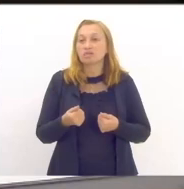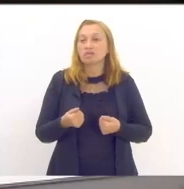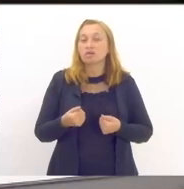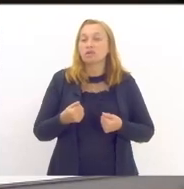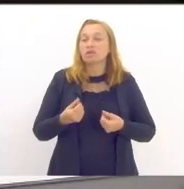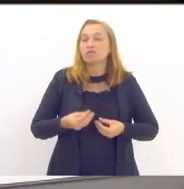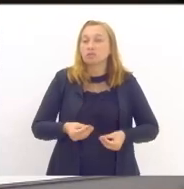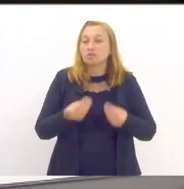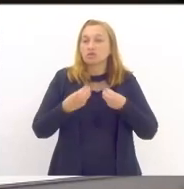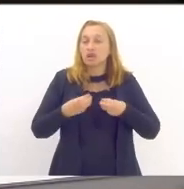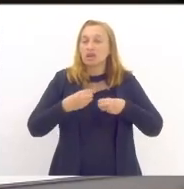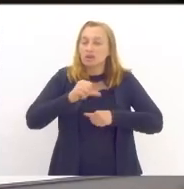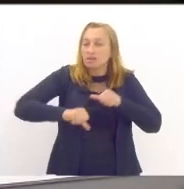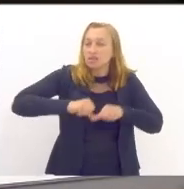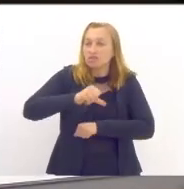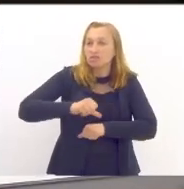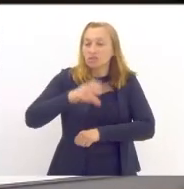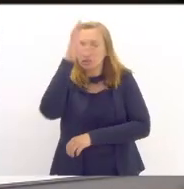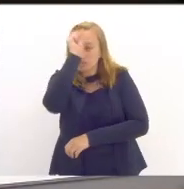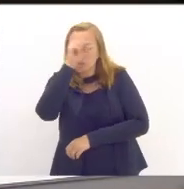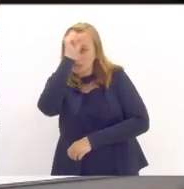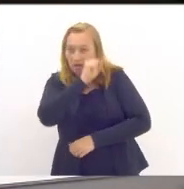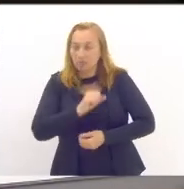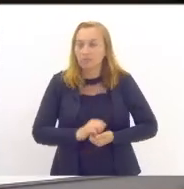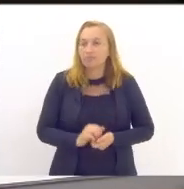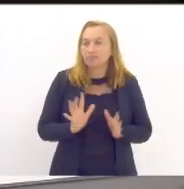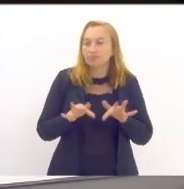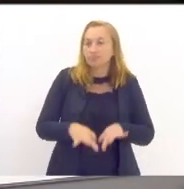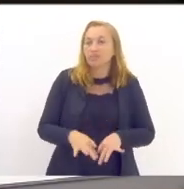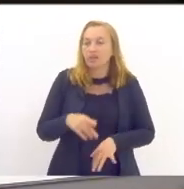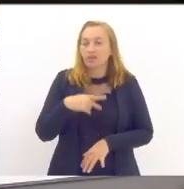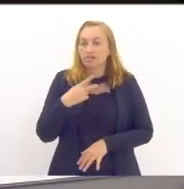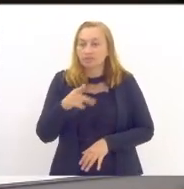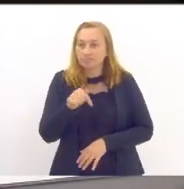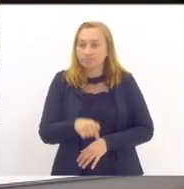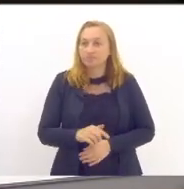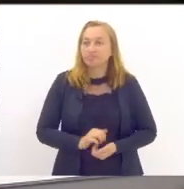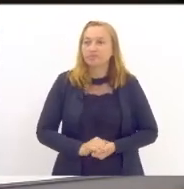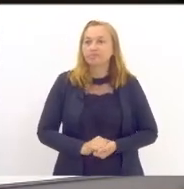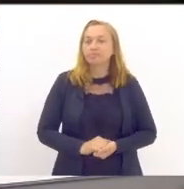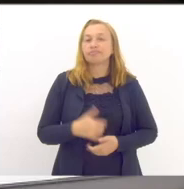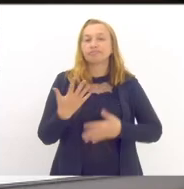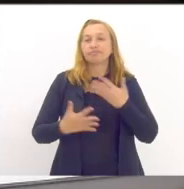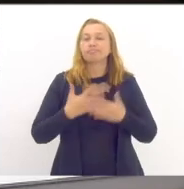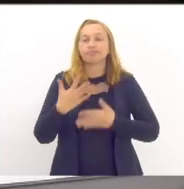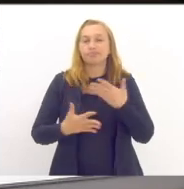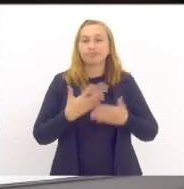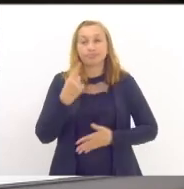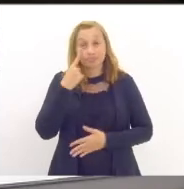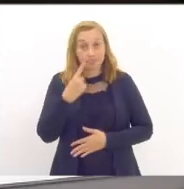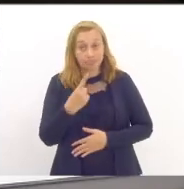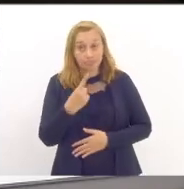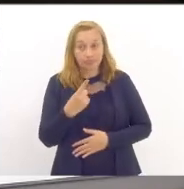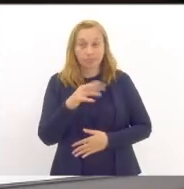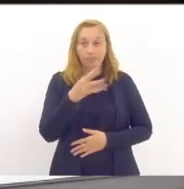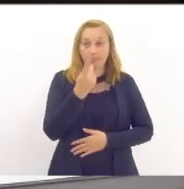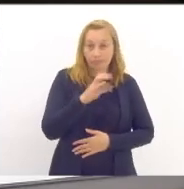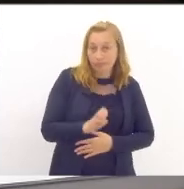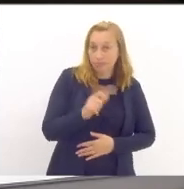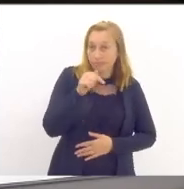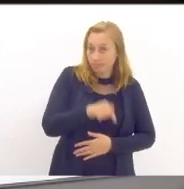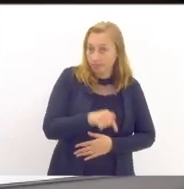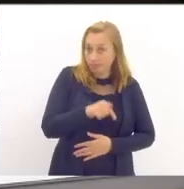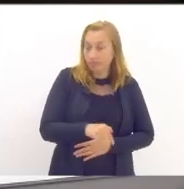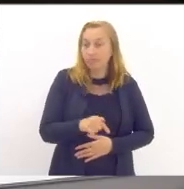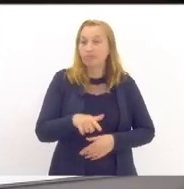trouxeram transformação e aprendizado. Eu termino aqui dizendo da alegria de ver você e o Eric aqui.